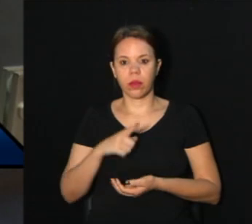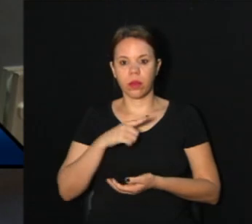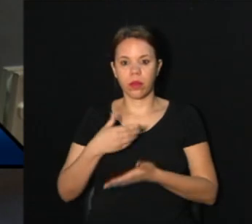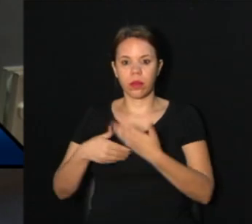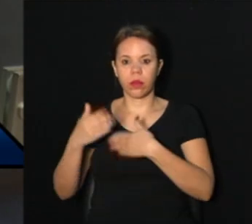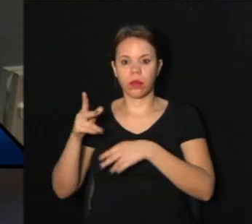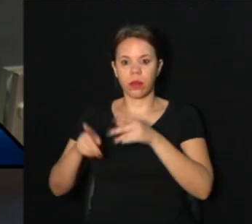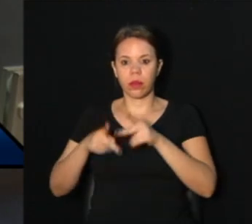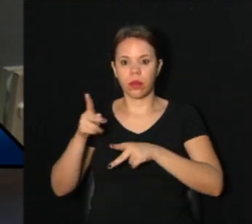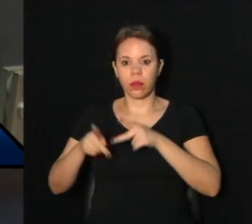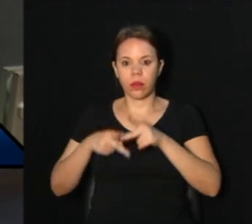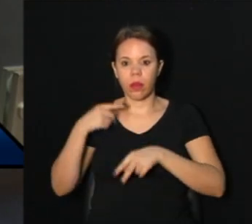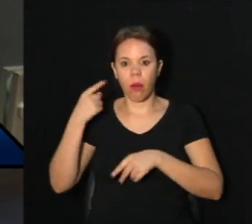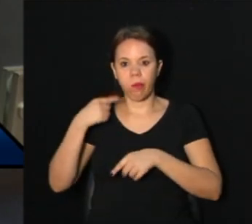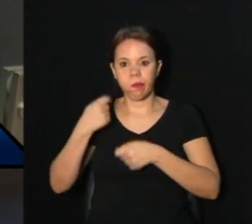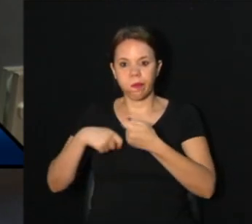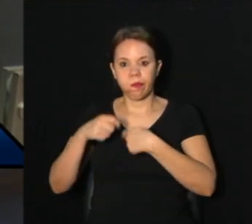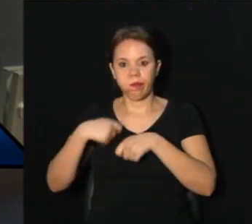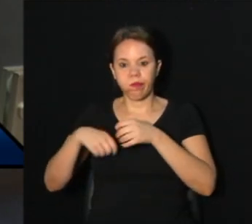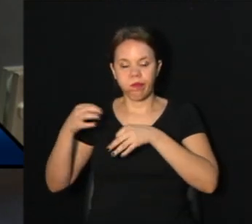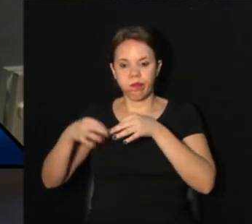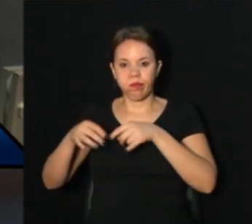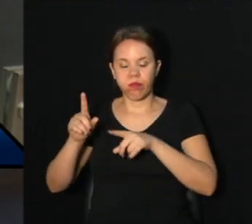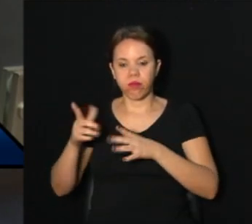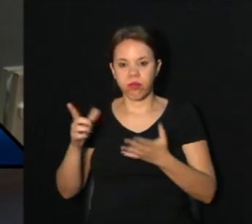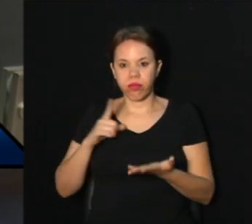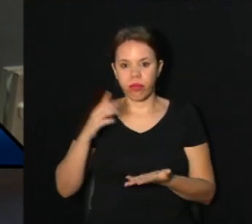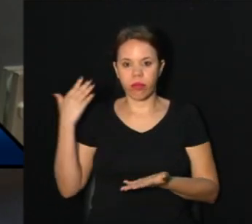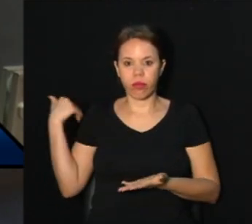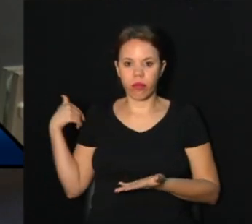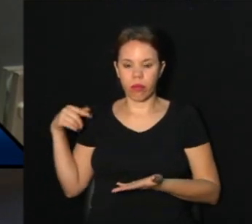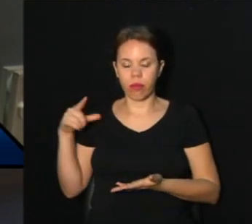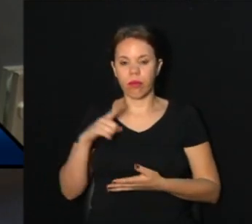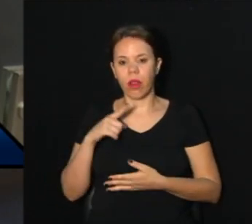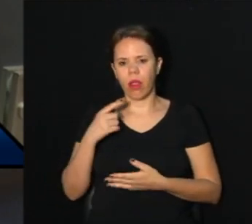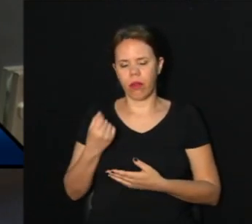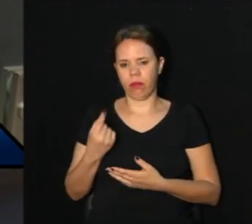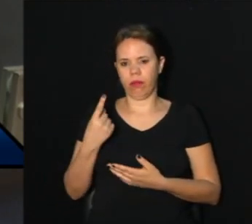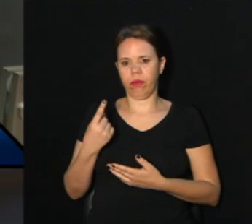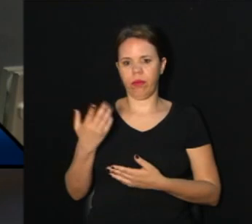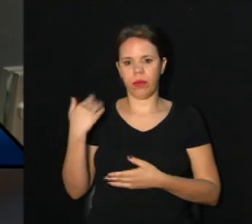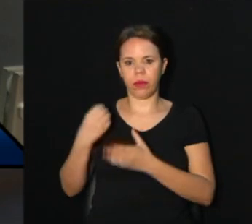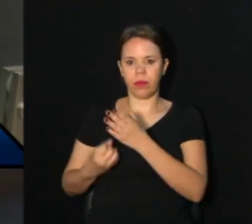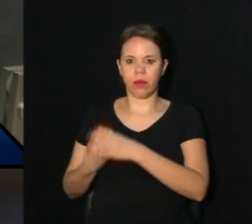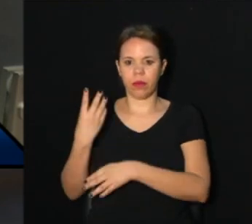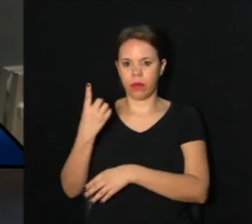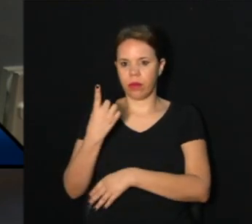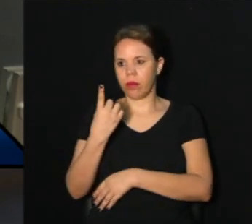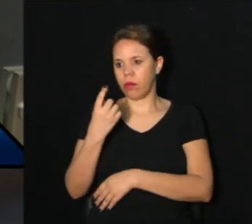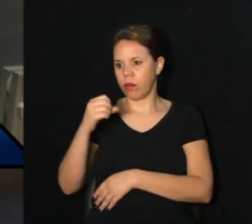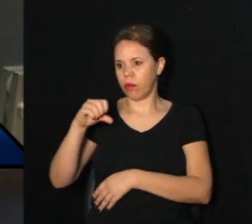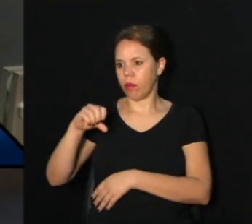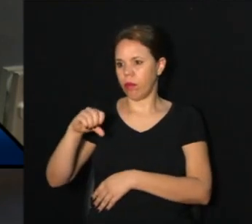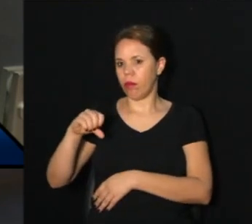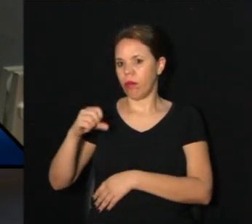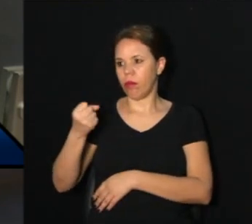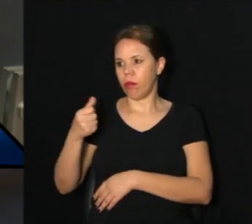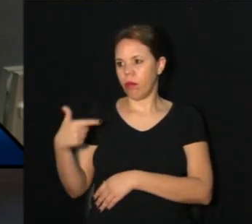procuradores administrativos e procuradores judiciais, isso é uma loucura que nós inventamos lá em 82.